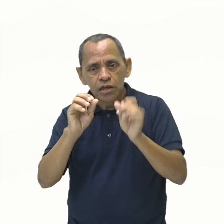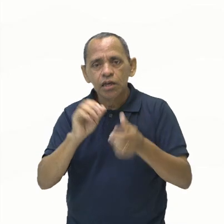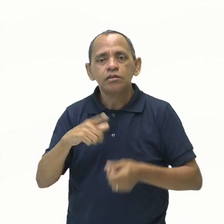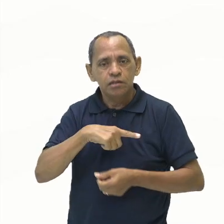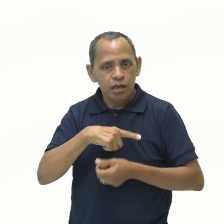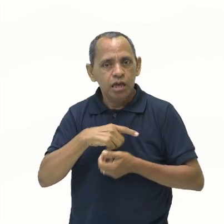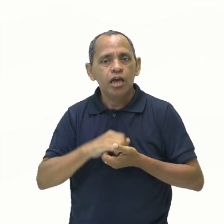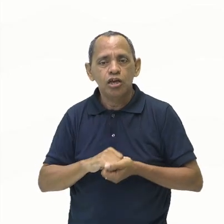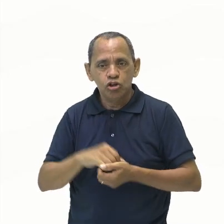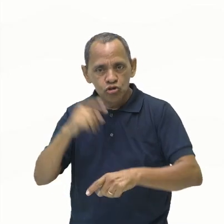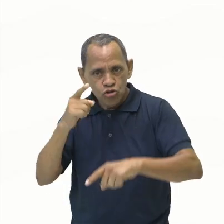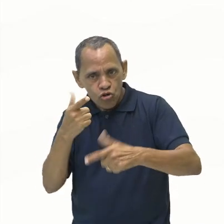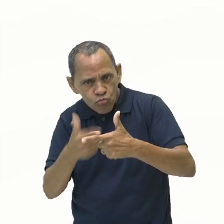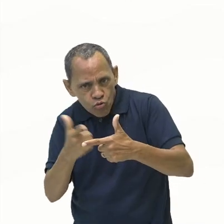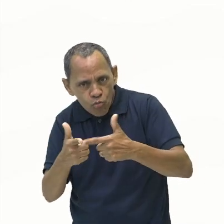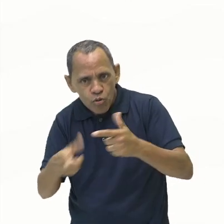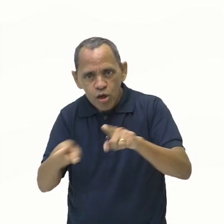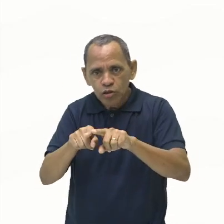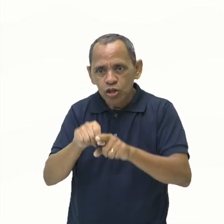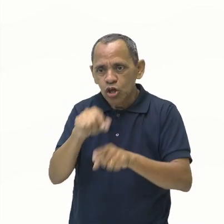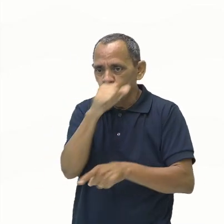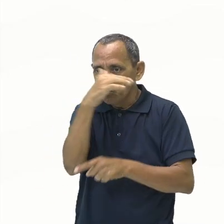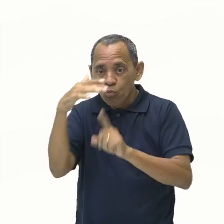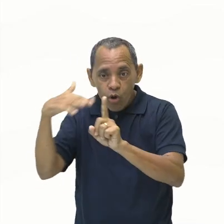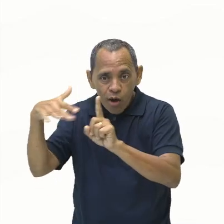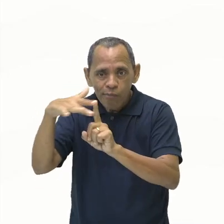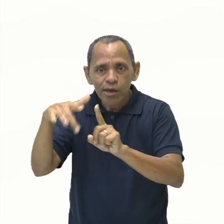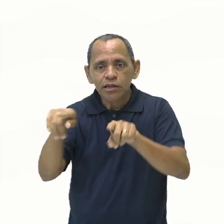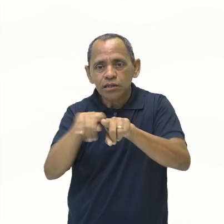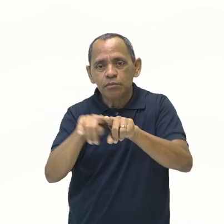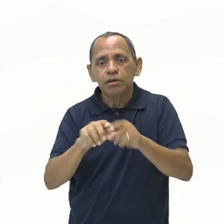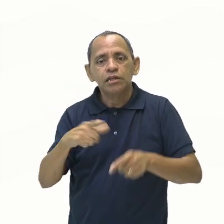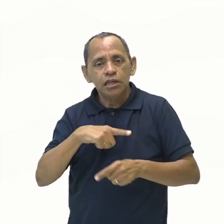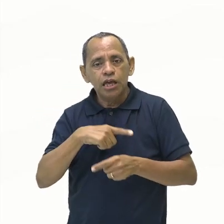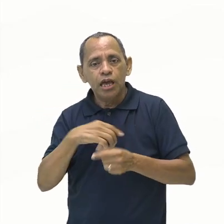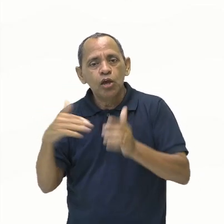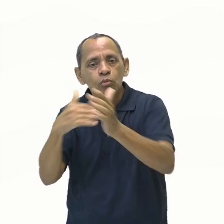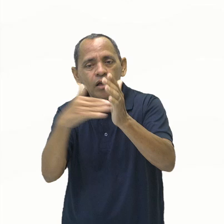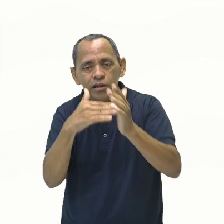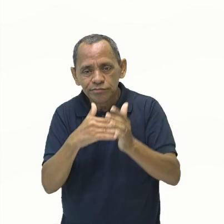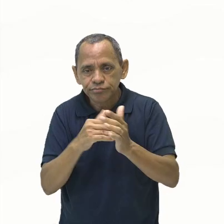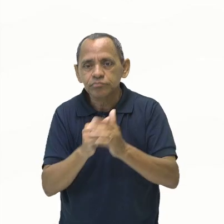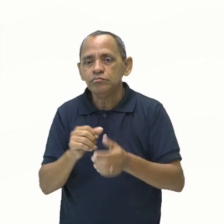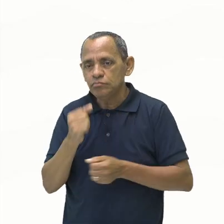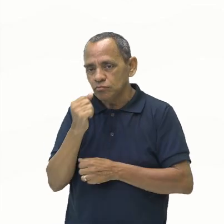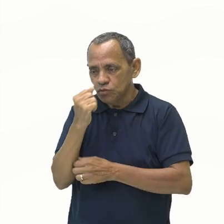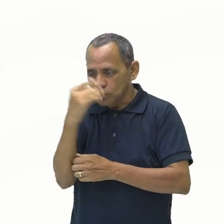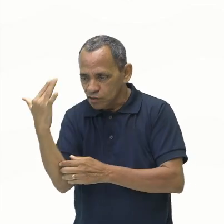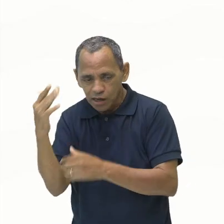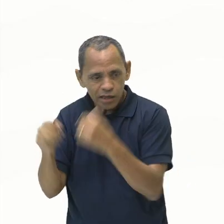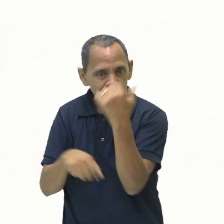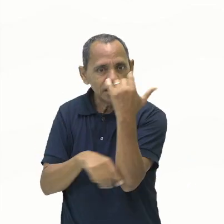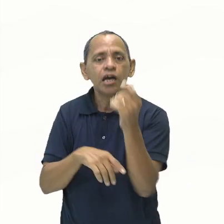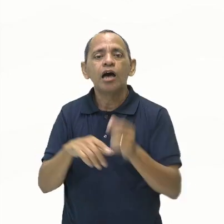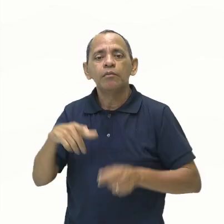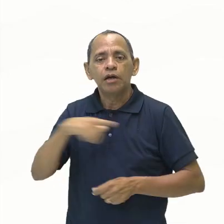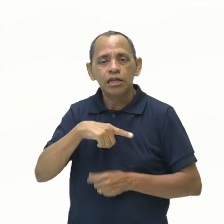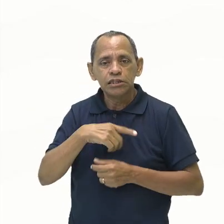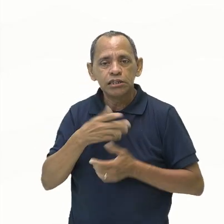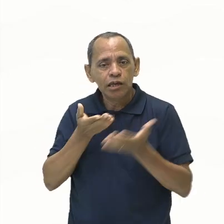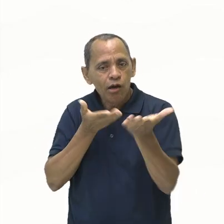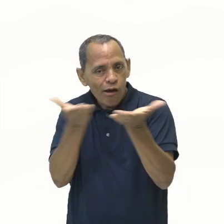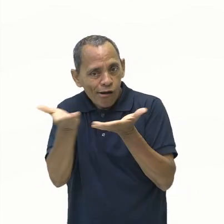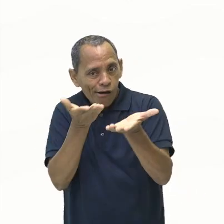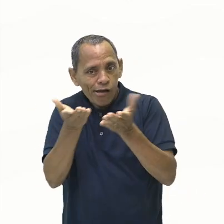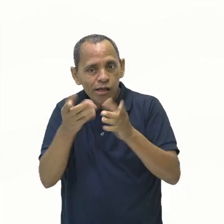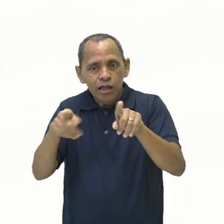degradação ambiental, no momento em que há uma intervenção na natureza para atender às necessidades dos